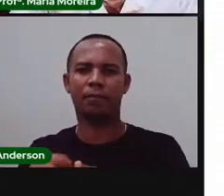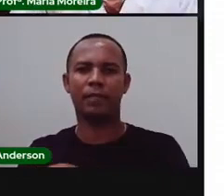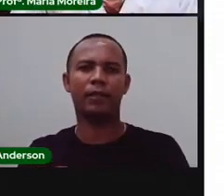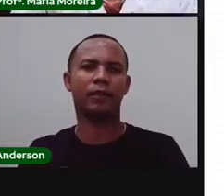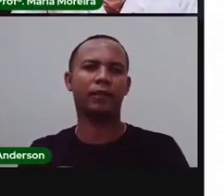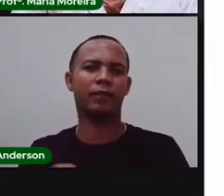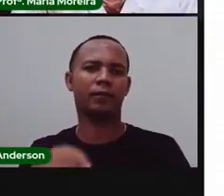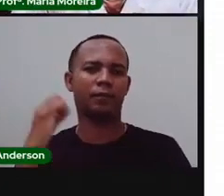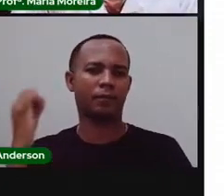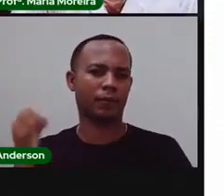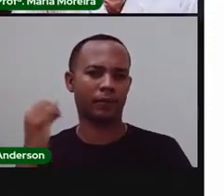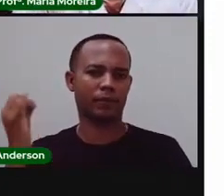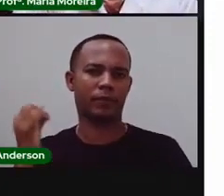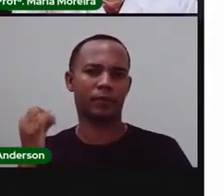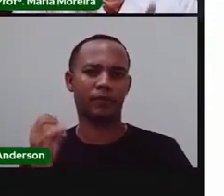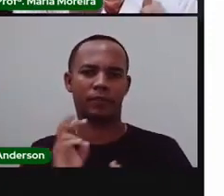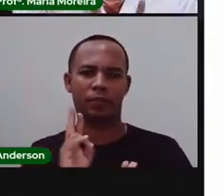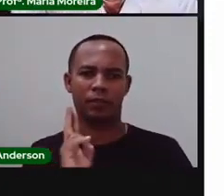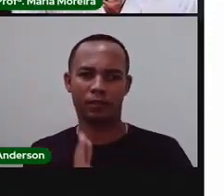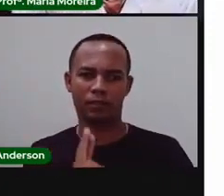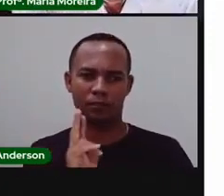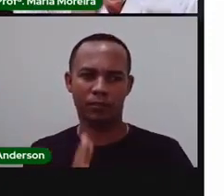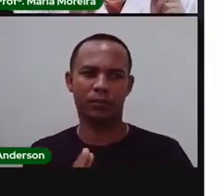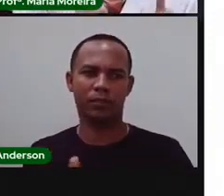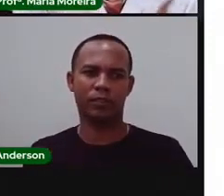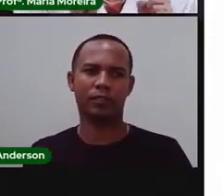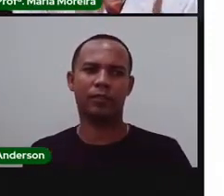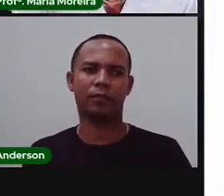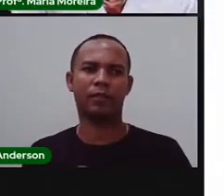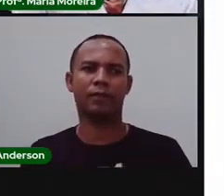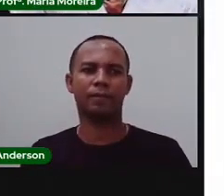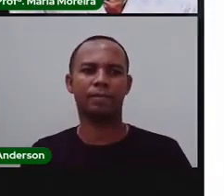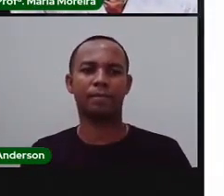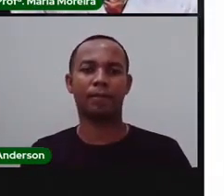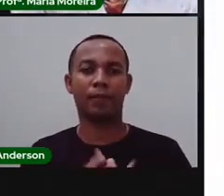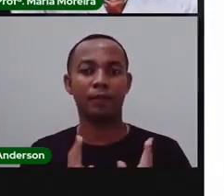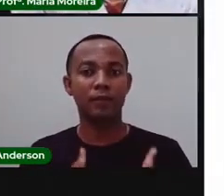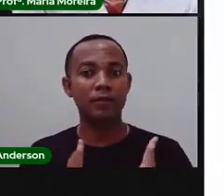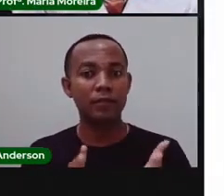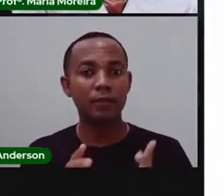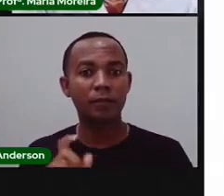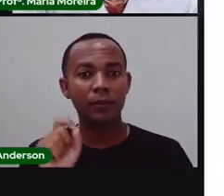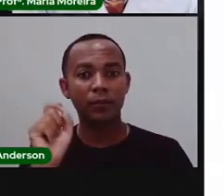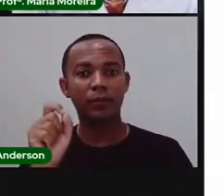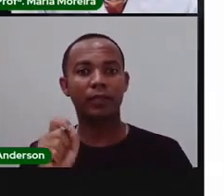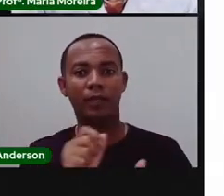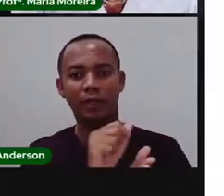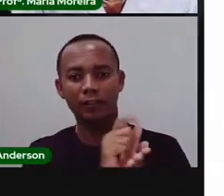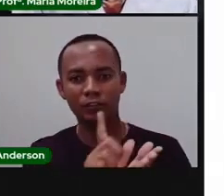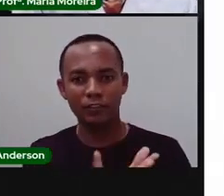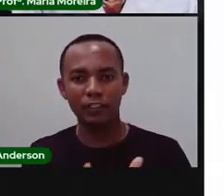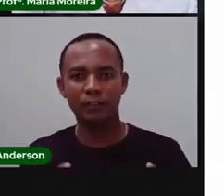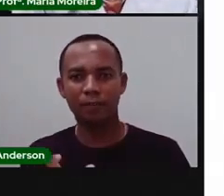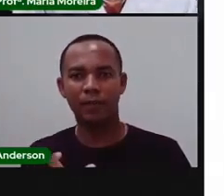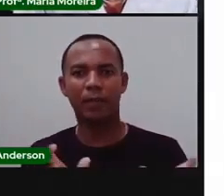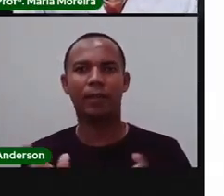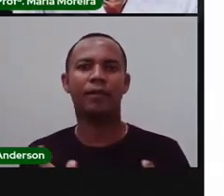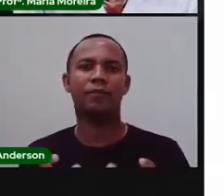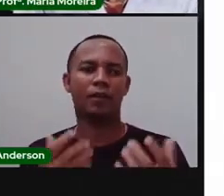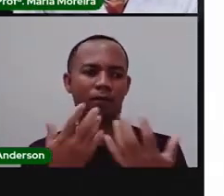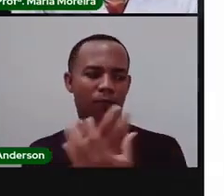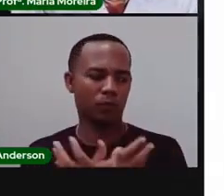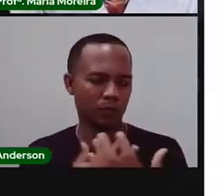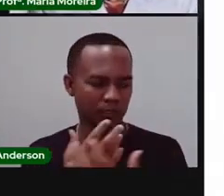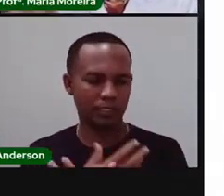para conseguir responder essa questão. O importante é o quê? Realizar a atividade. Então, algumas palavras na música